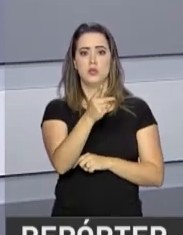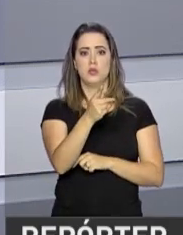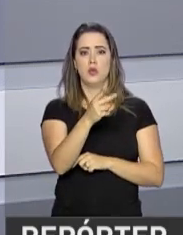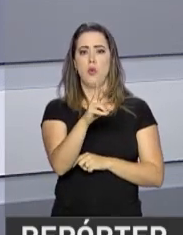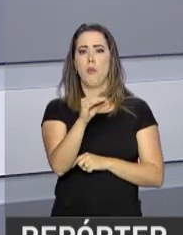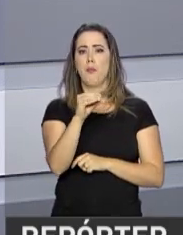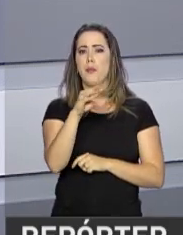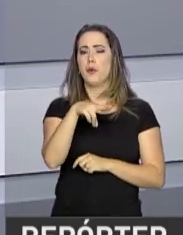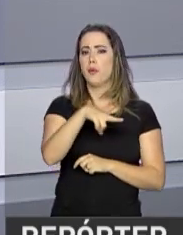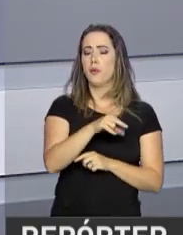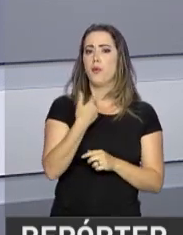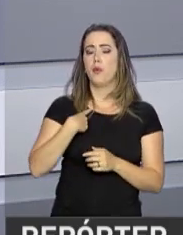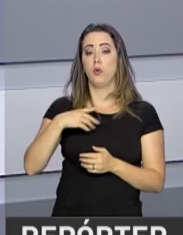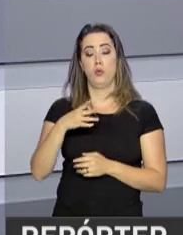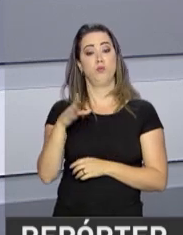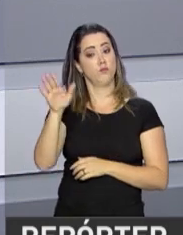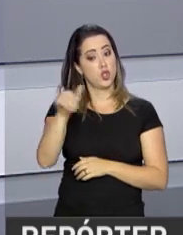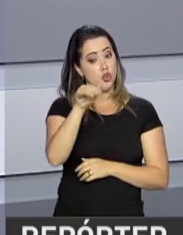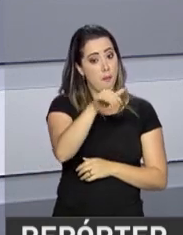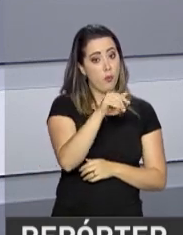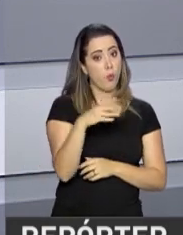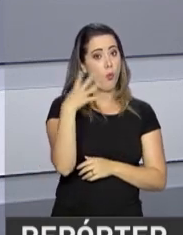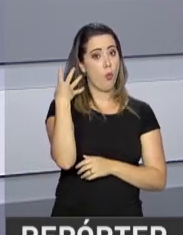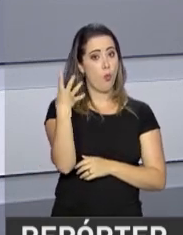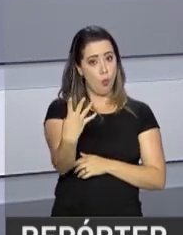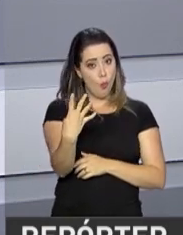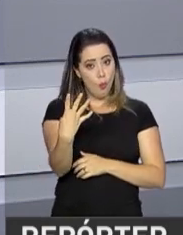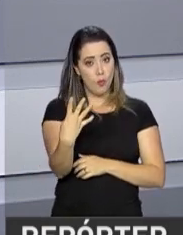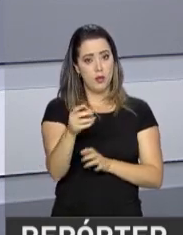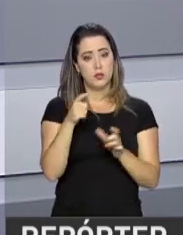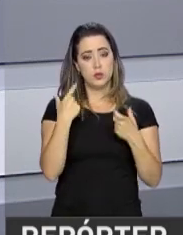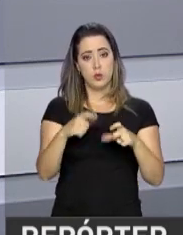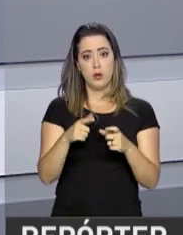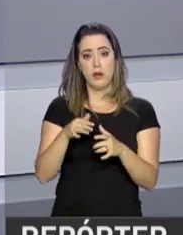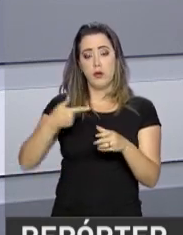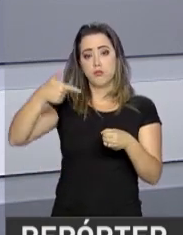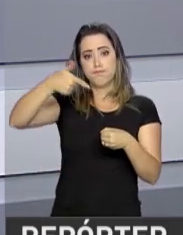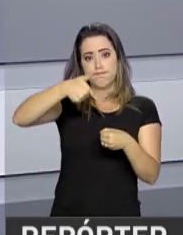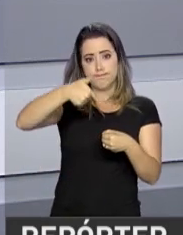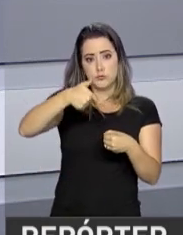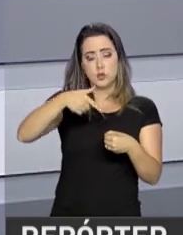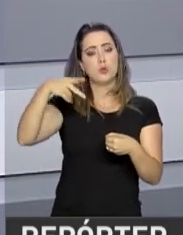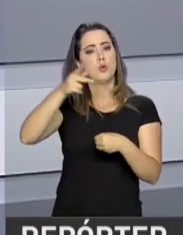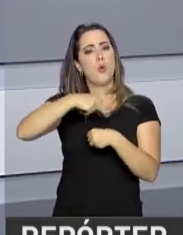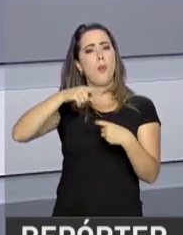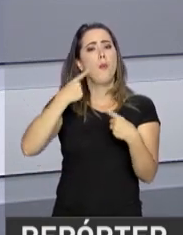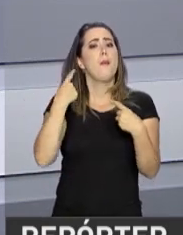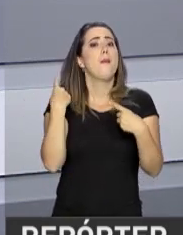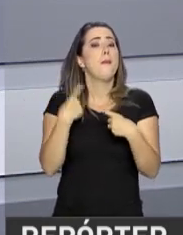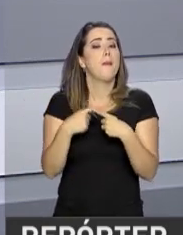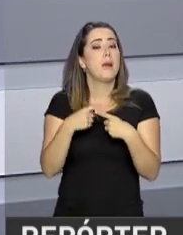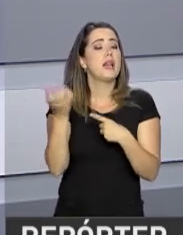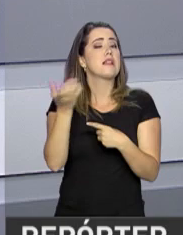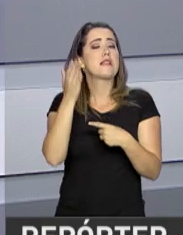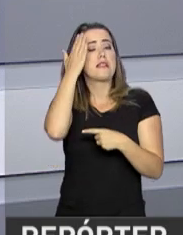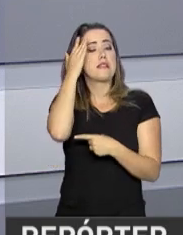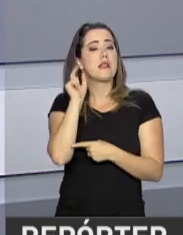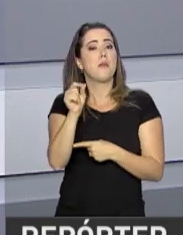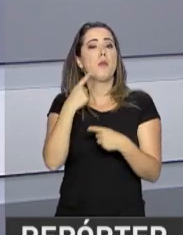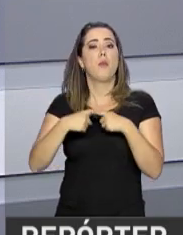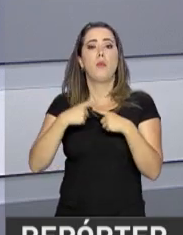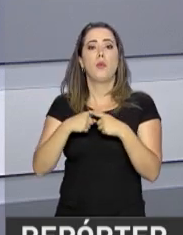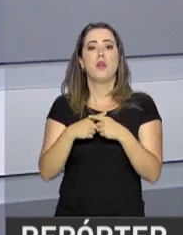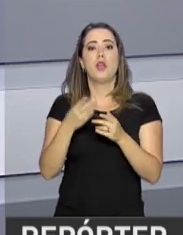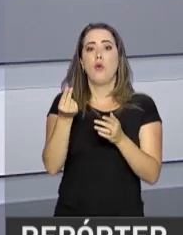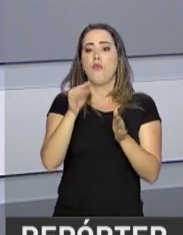notificou as quatro principais distribuidoras de combustíveis do país o governo quer saber por que o desconto combinado na greve de